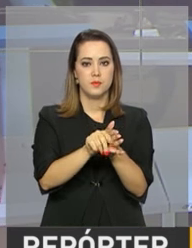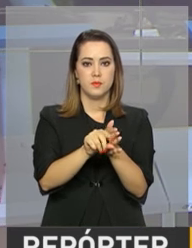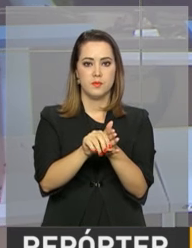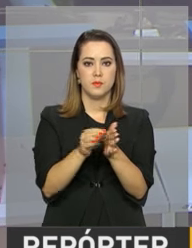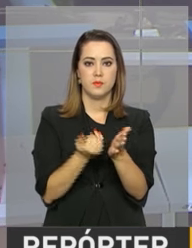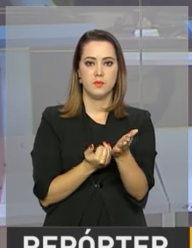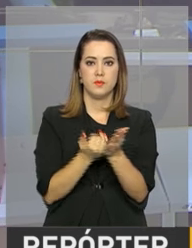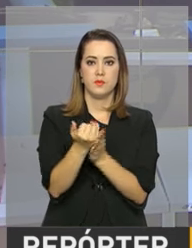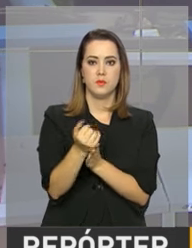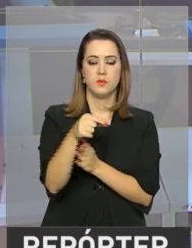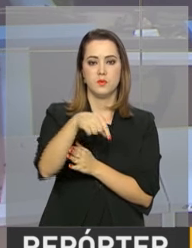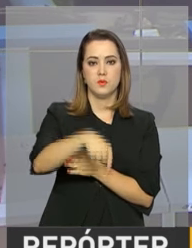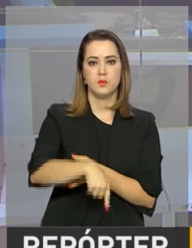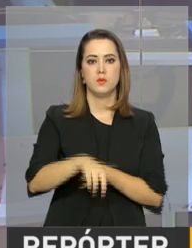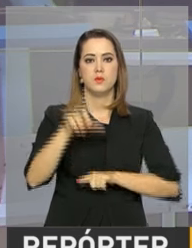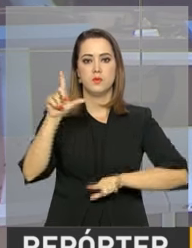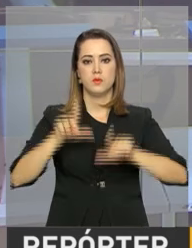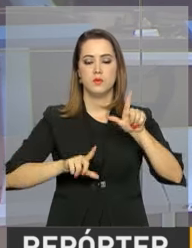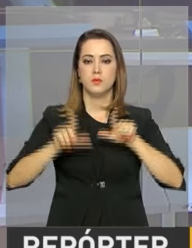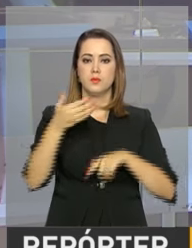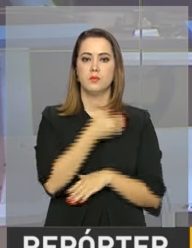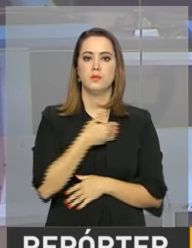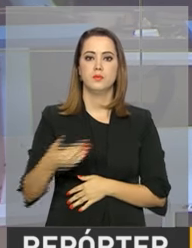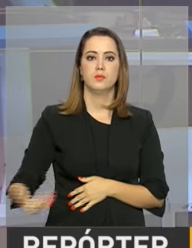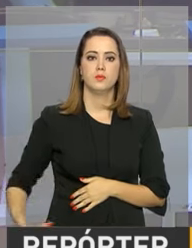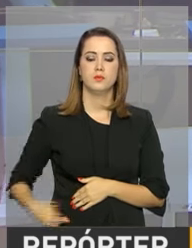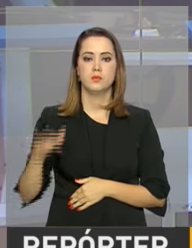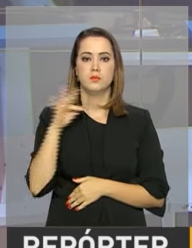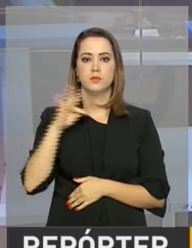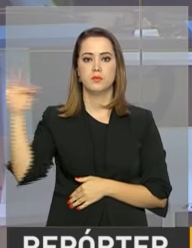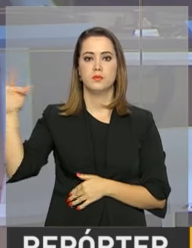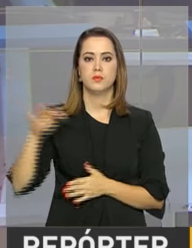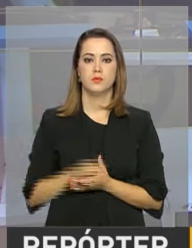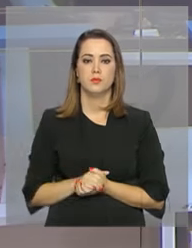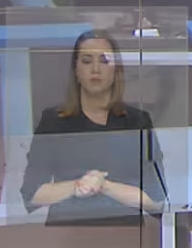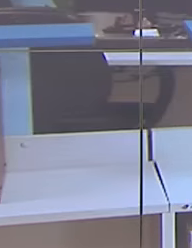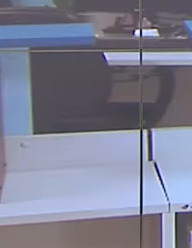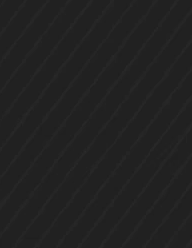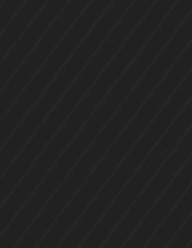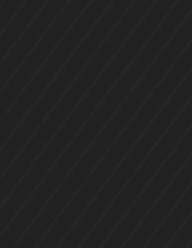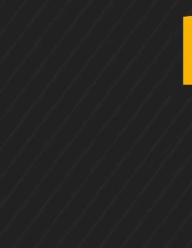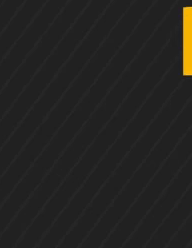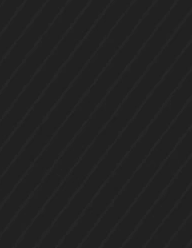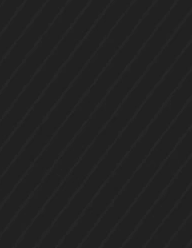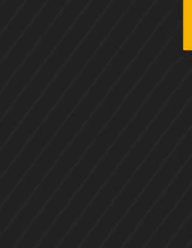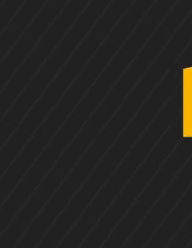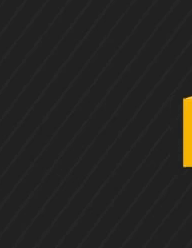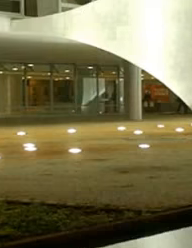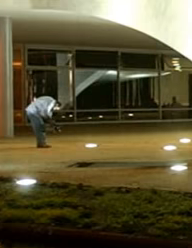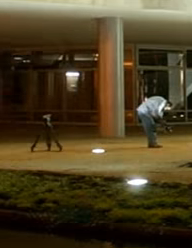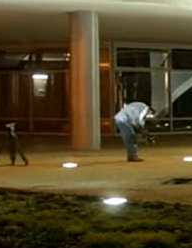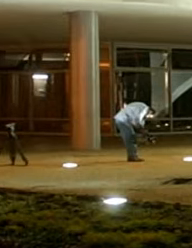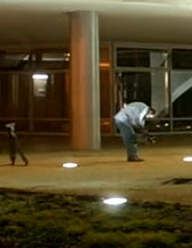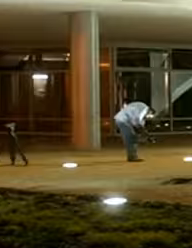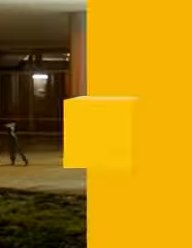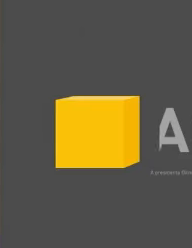novidades em nossas redes sociais. Continue com a gente aqui na NBR, a TV do Governo Federal.